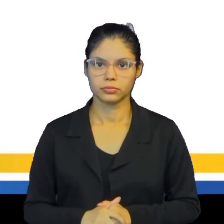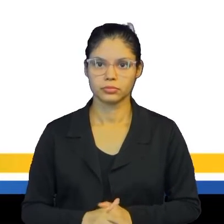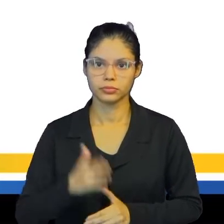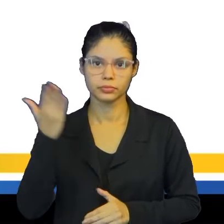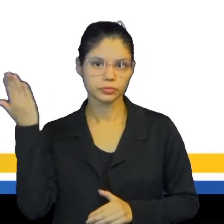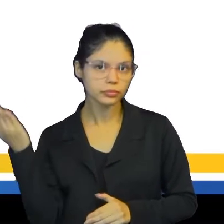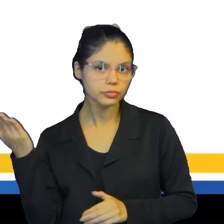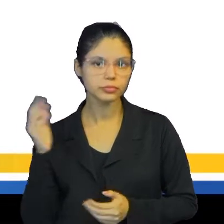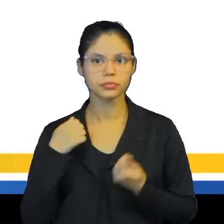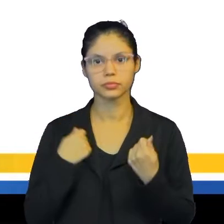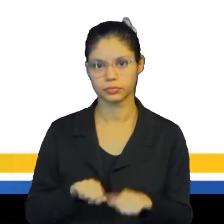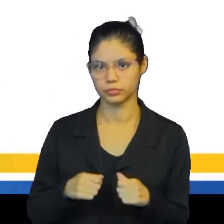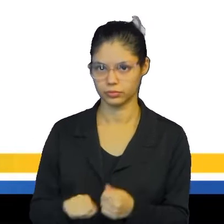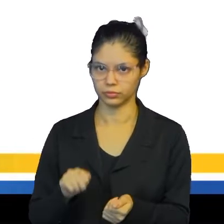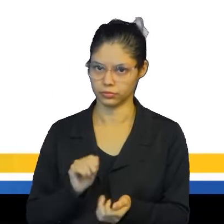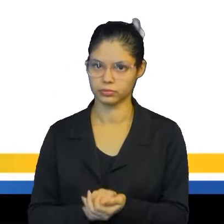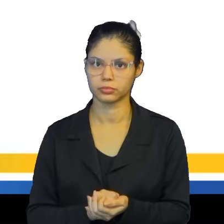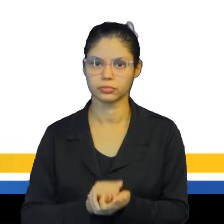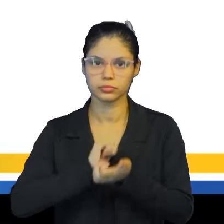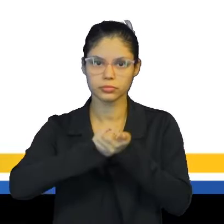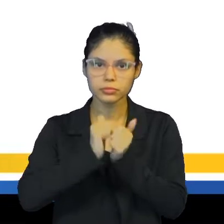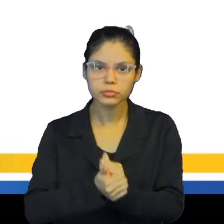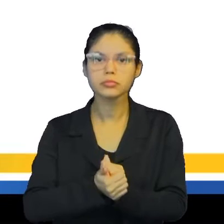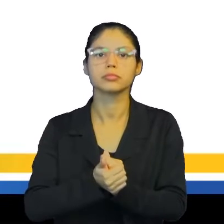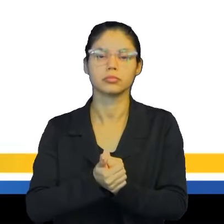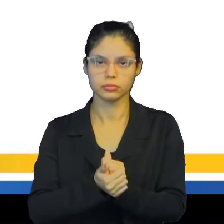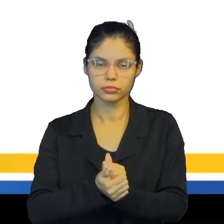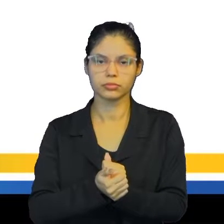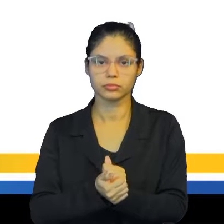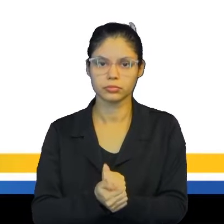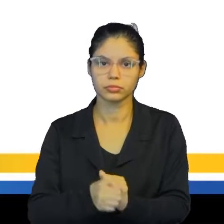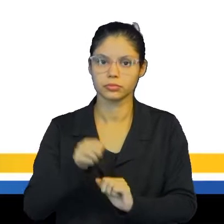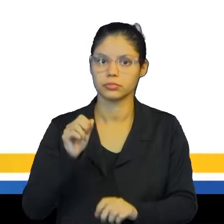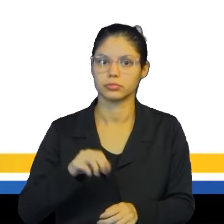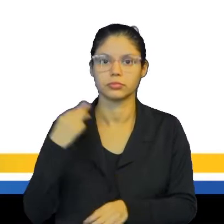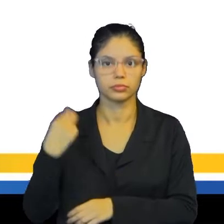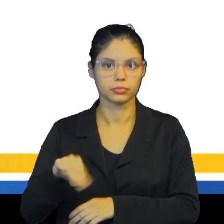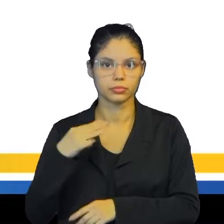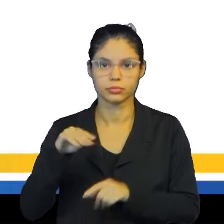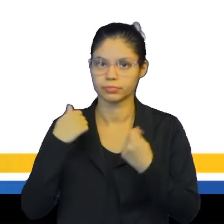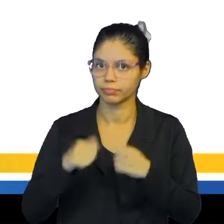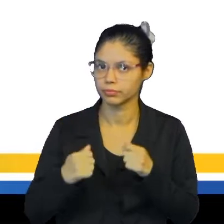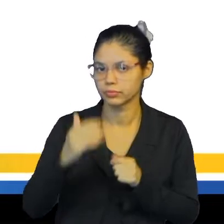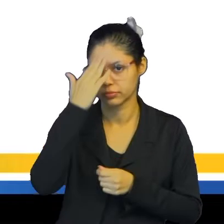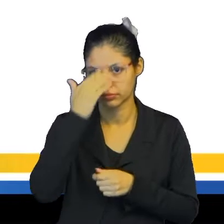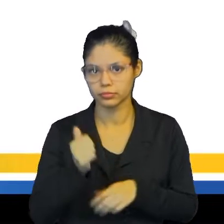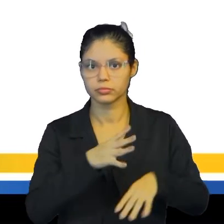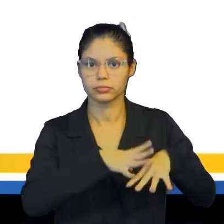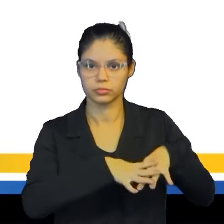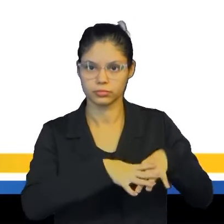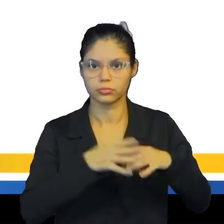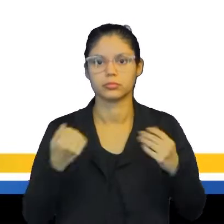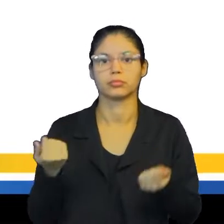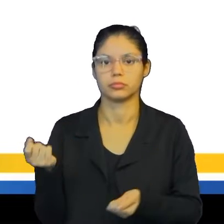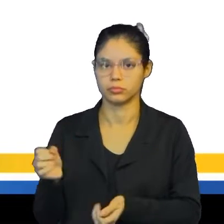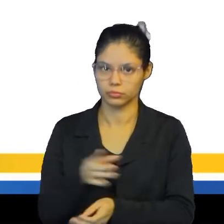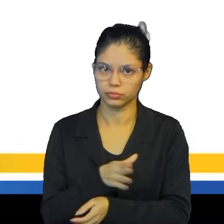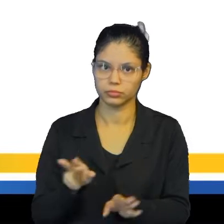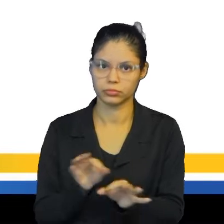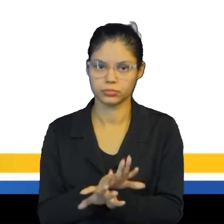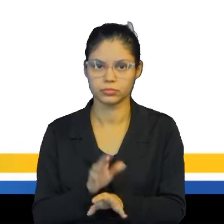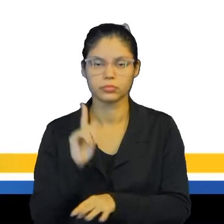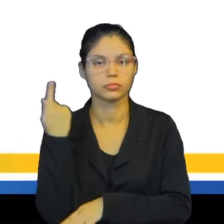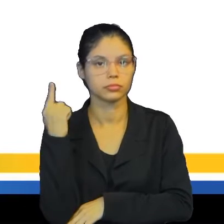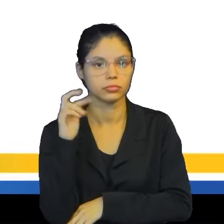Para isso, são necessárias adaptações matemáticas, né? A gente precisa saber um pouquinho de matemática, lógico,